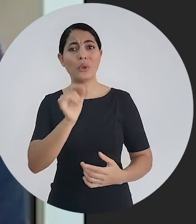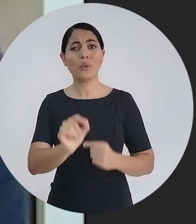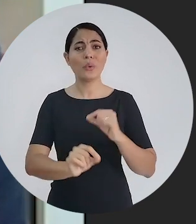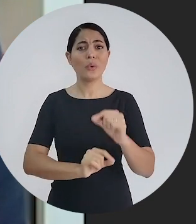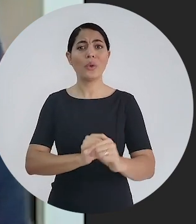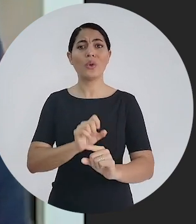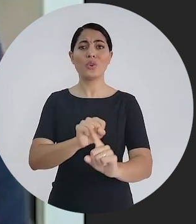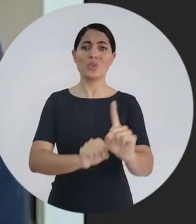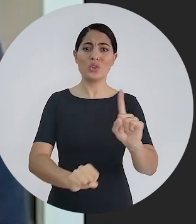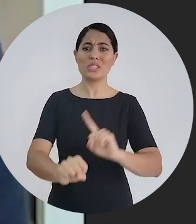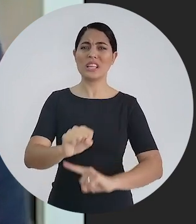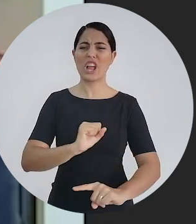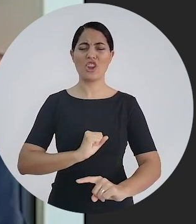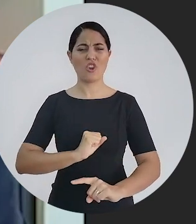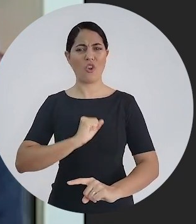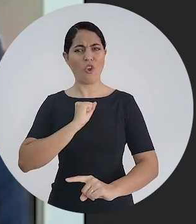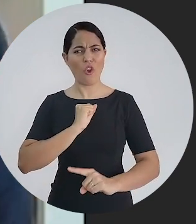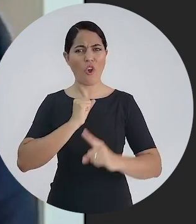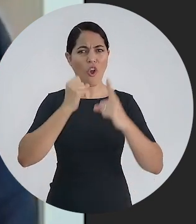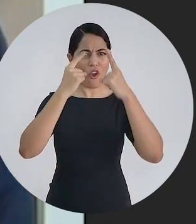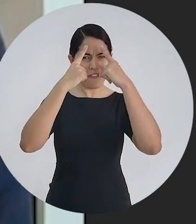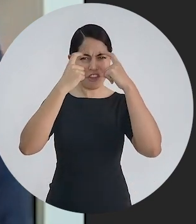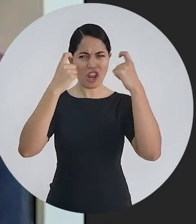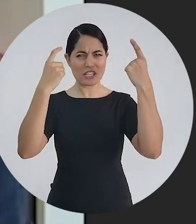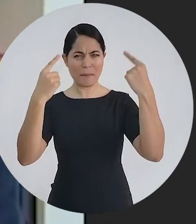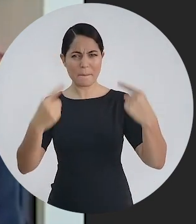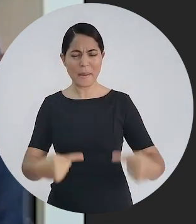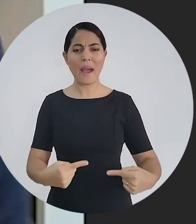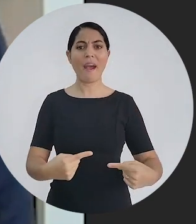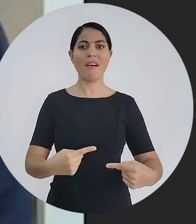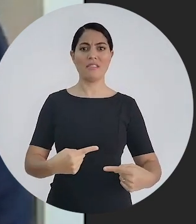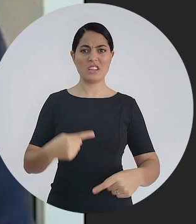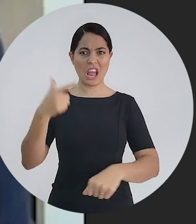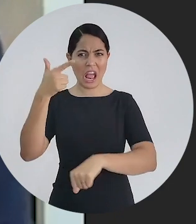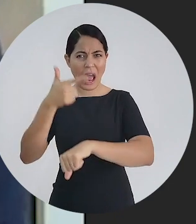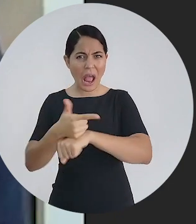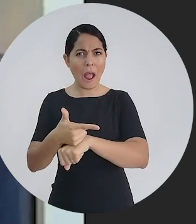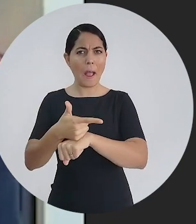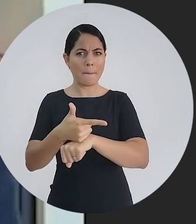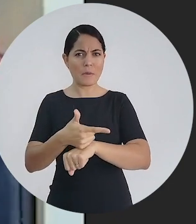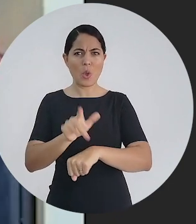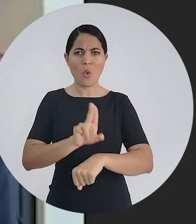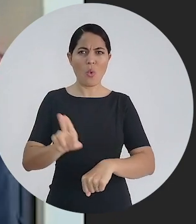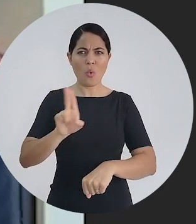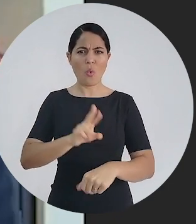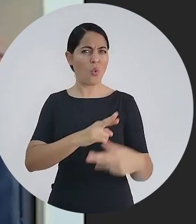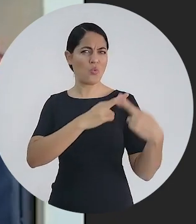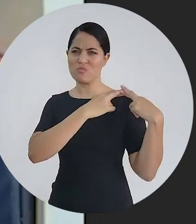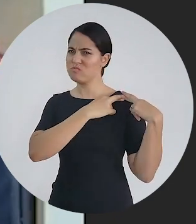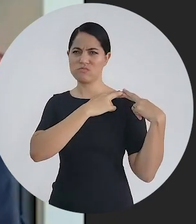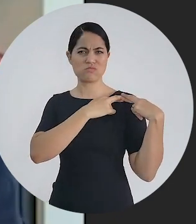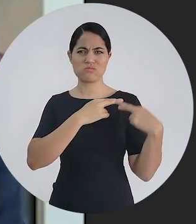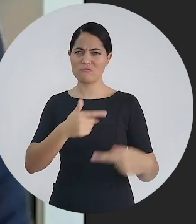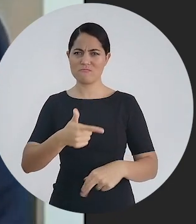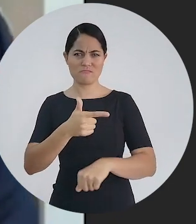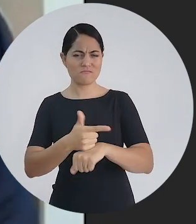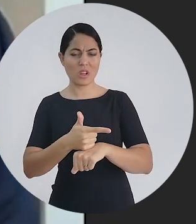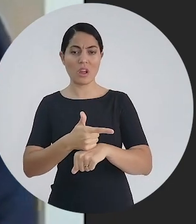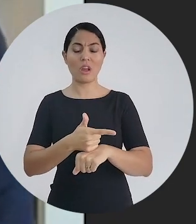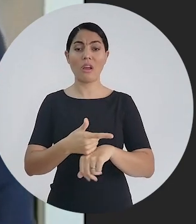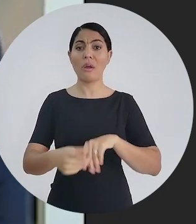pelo ódio, pela violência, pelas armas, pela utilização irresponsável das armas, pelo